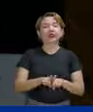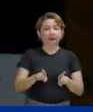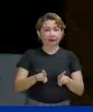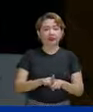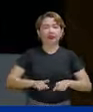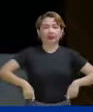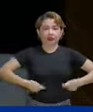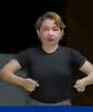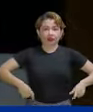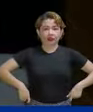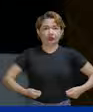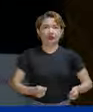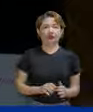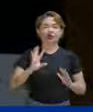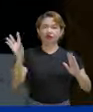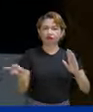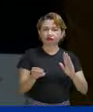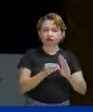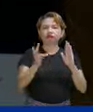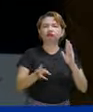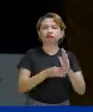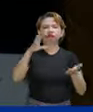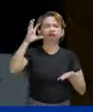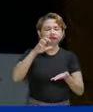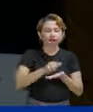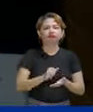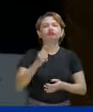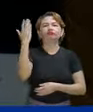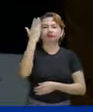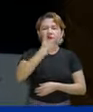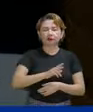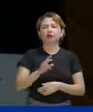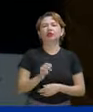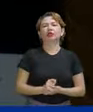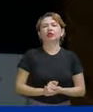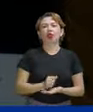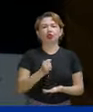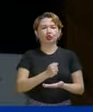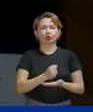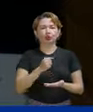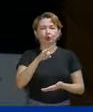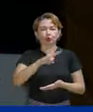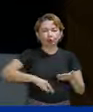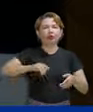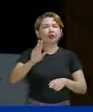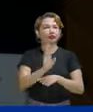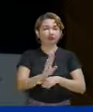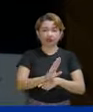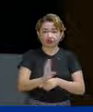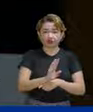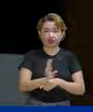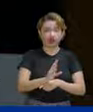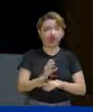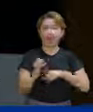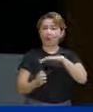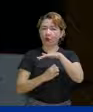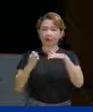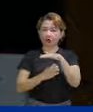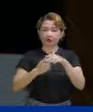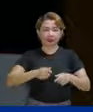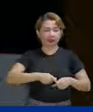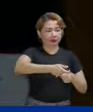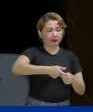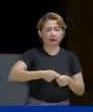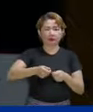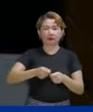que os gastos foram devidamente registrados e comprovados por meio de notas fiscais emitidas por fornecedores e que a